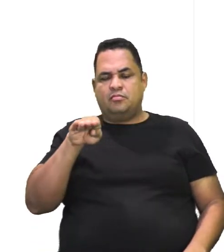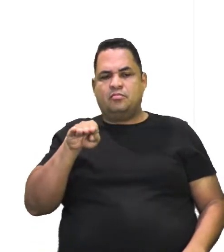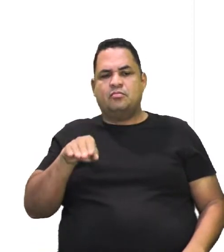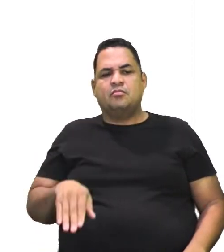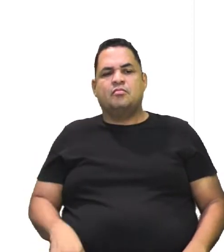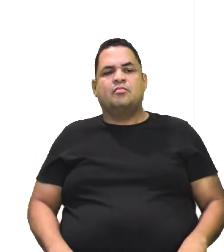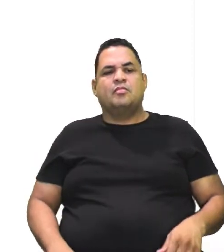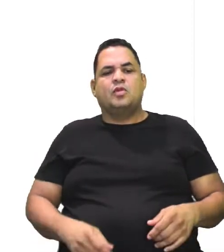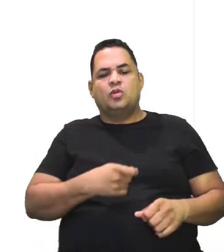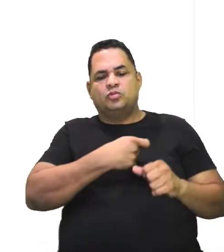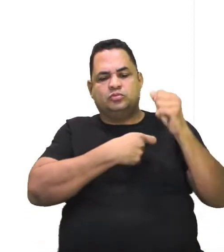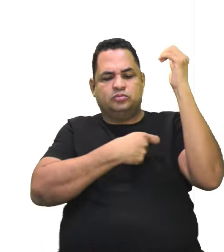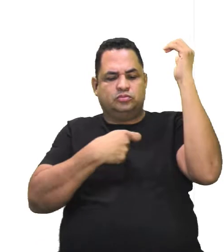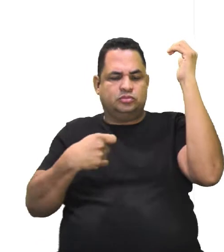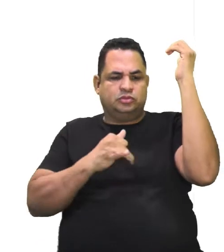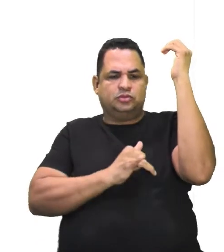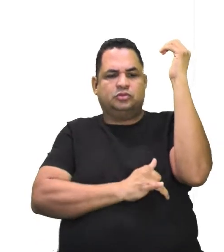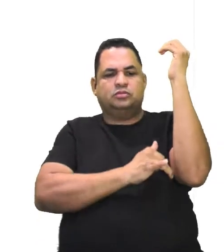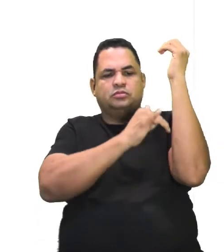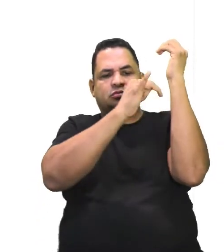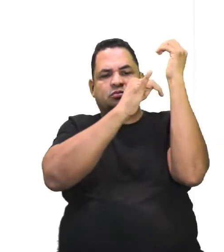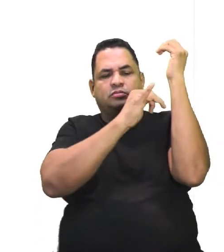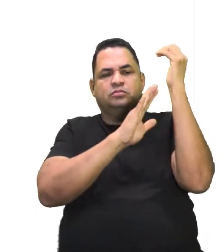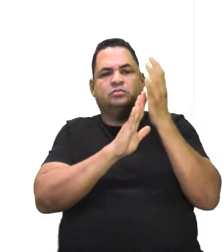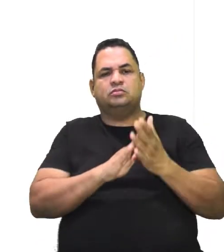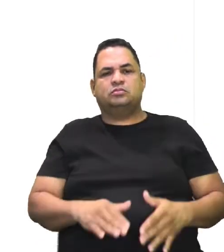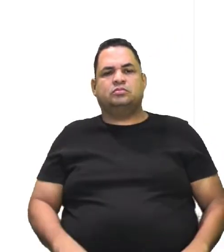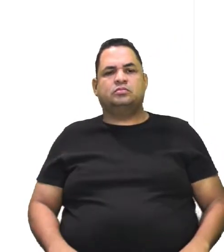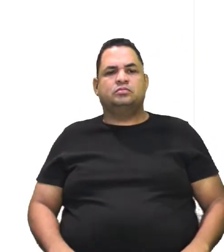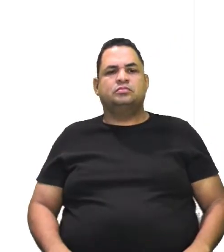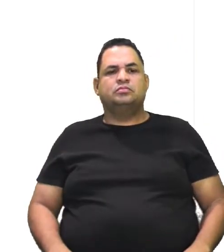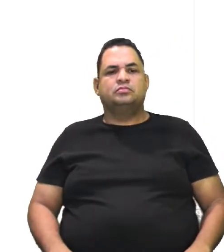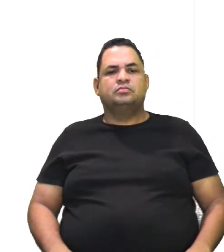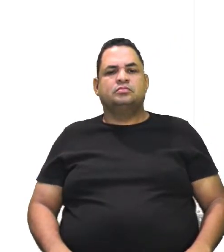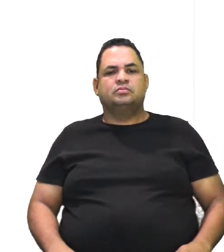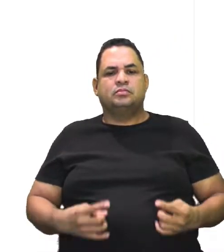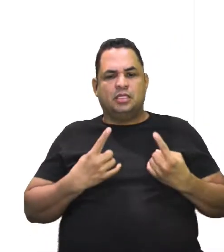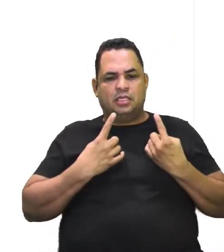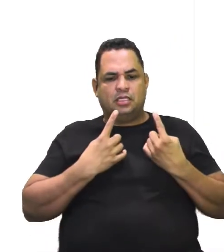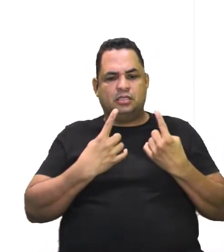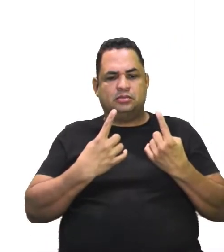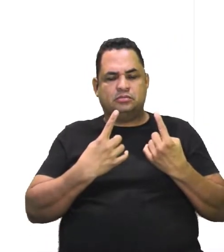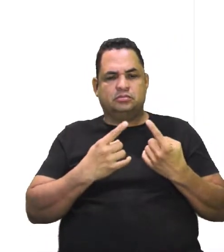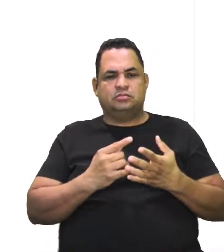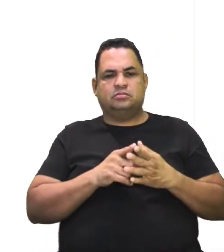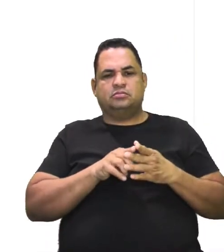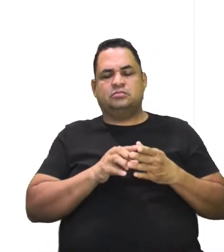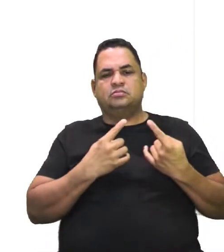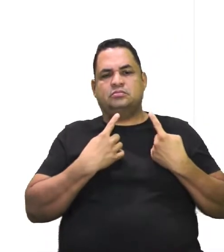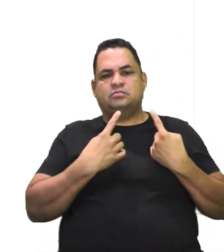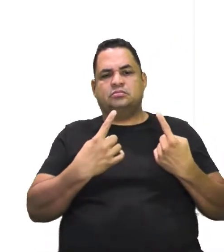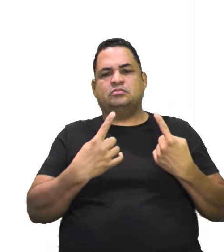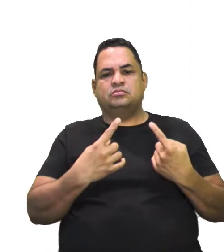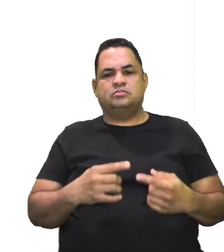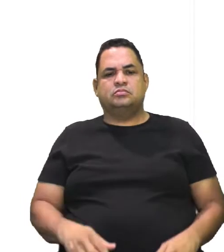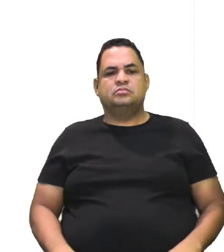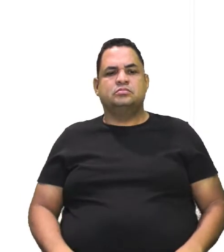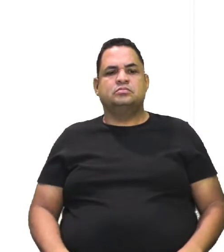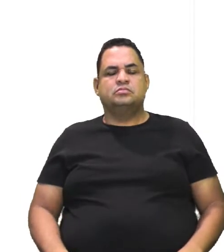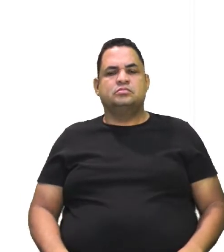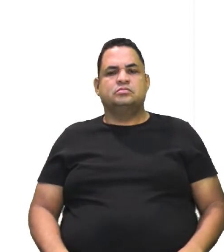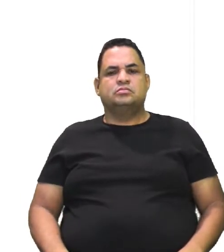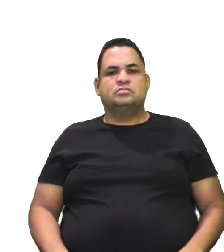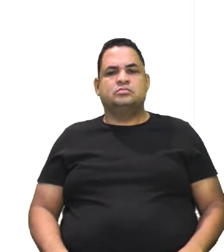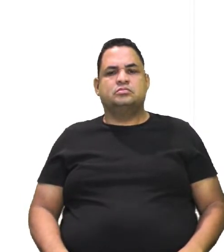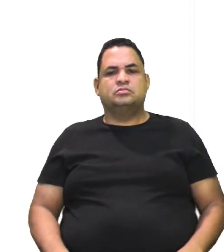com o eixo X ou com o eixo Y, nós chamamos de alinhamentos paralelos, tá? O que vai acontecer? Ele só vai